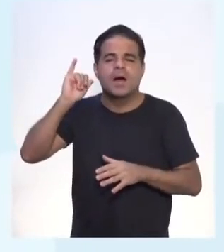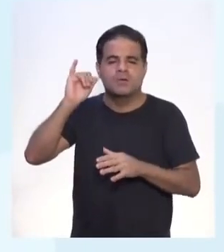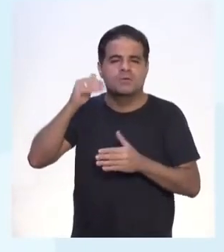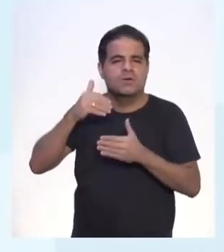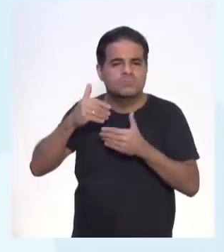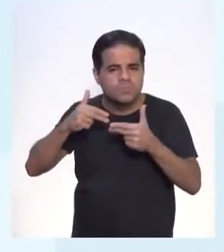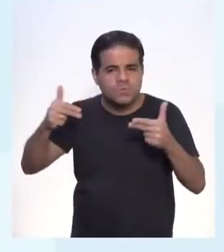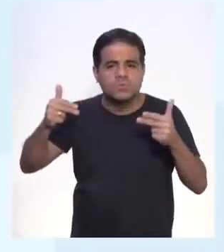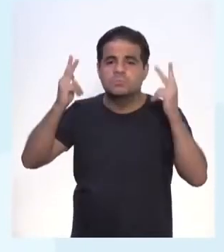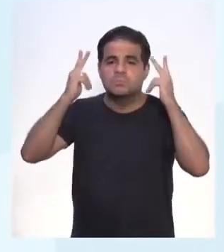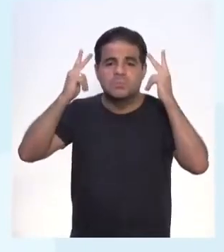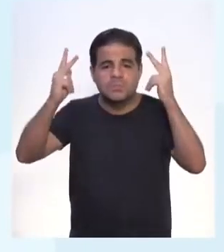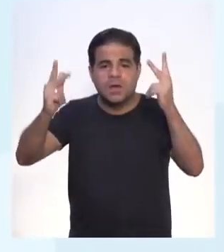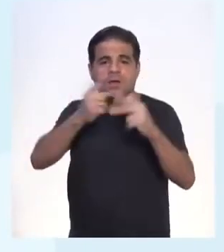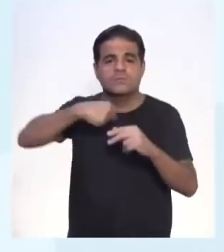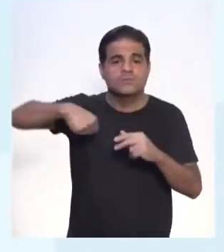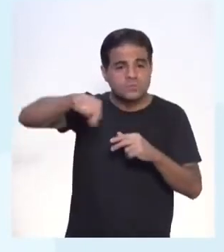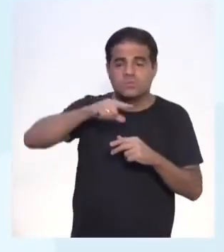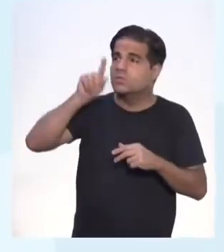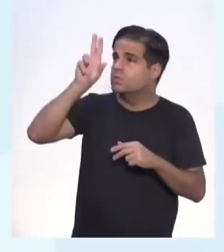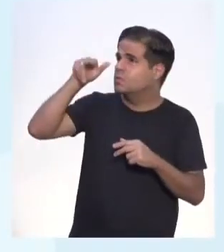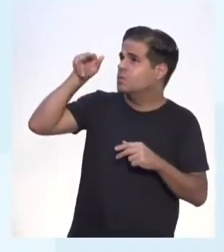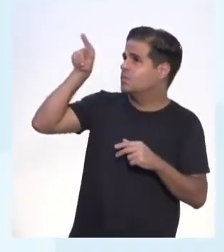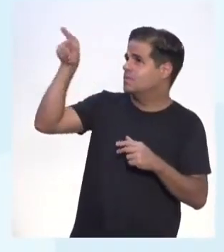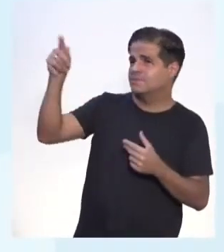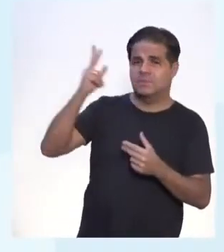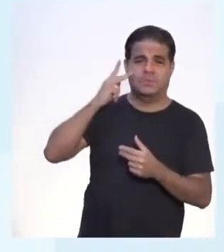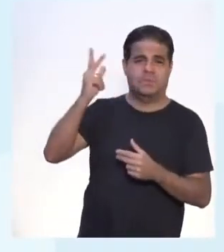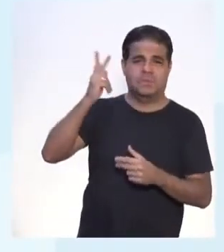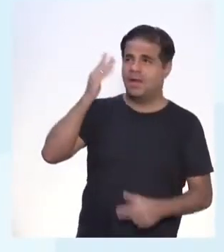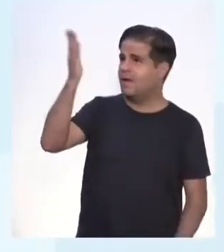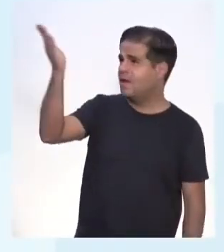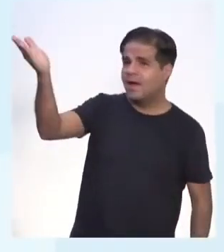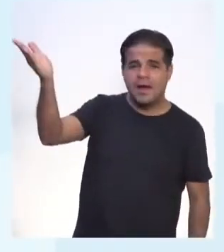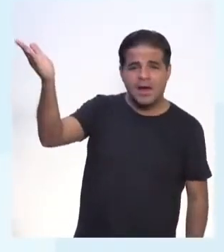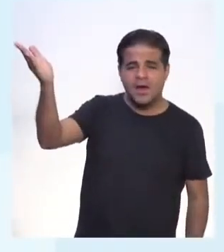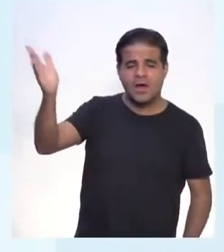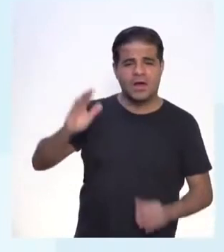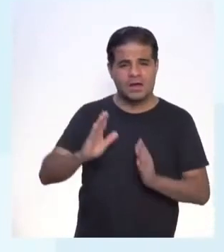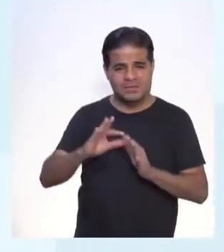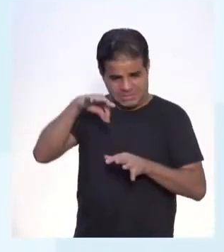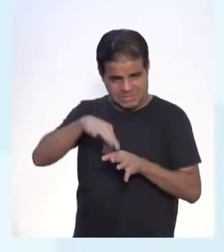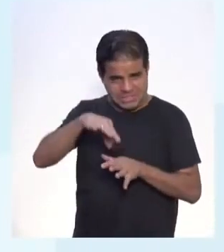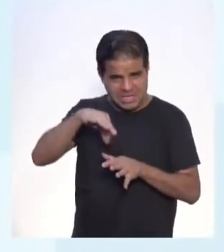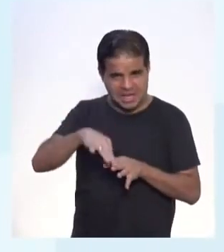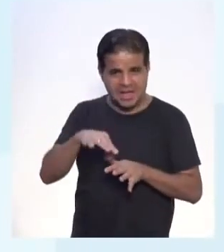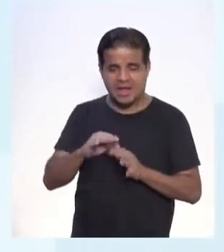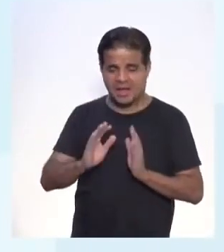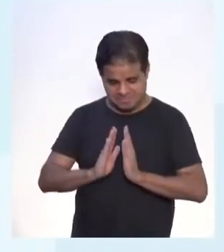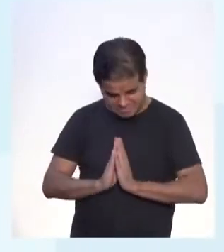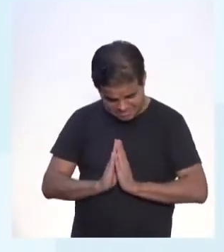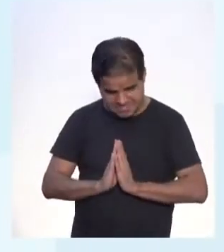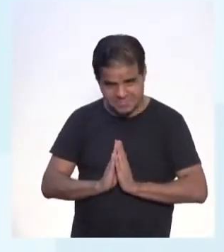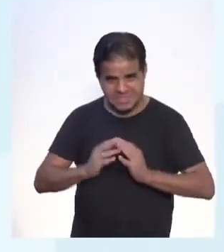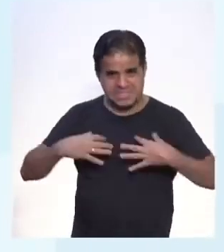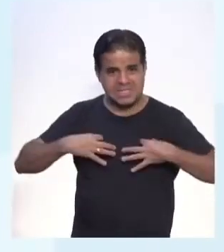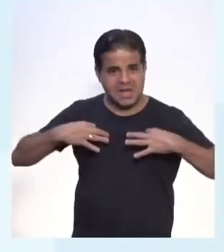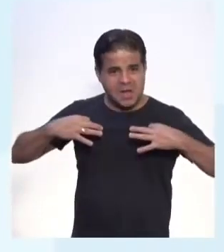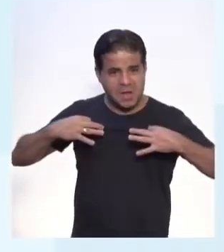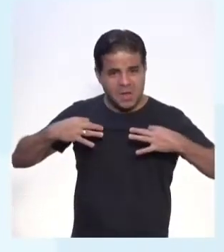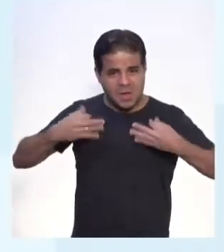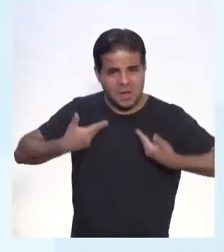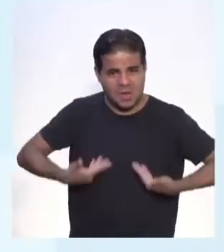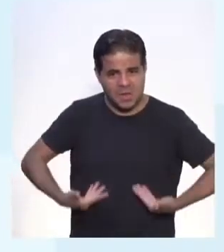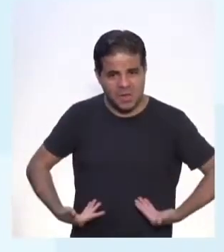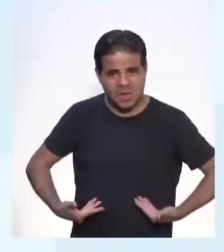foi algo natural. E, para a gente, isso nunca foi natural. Né? Cerimônia do chá, né? Esse tipo de vestimenta, esse